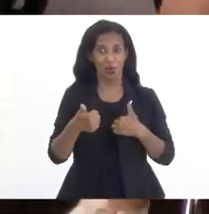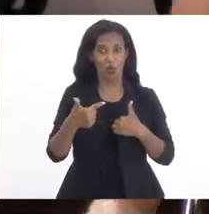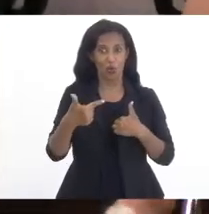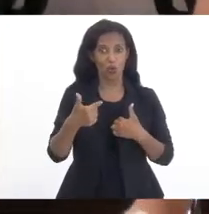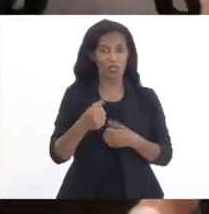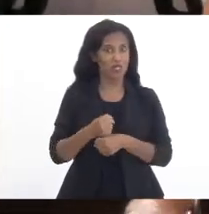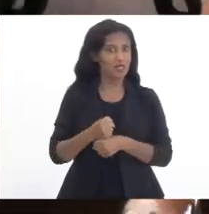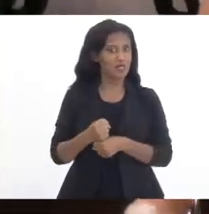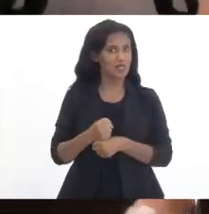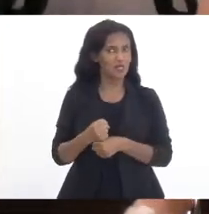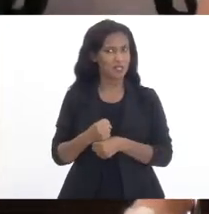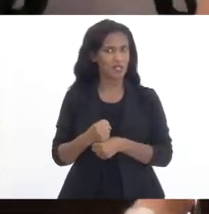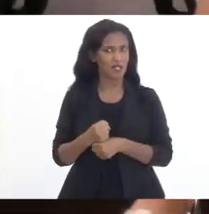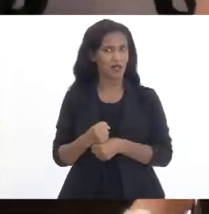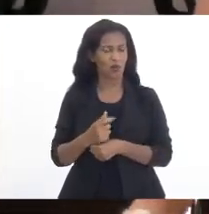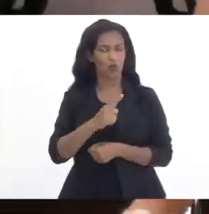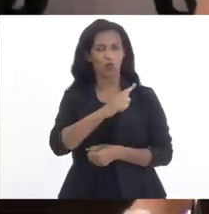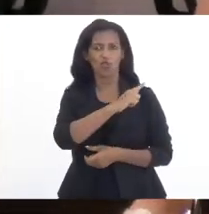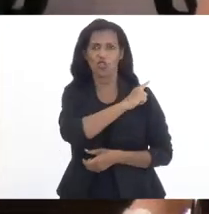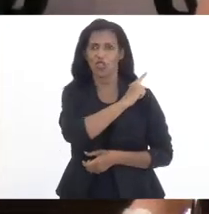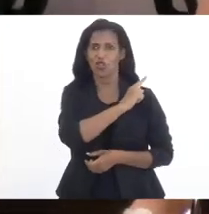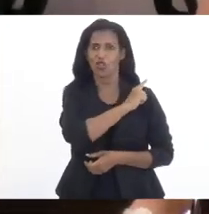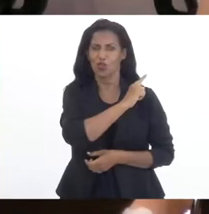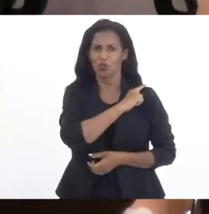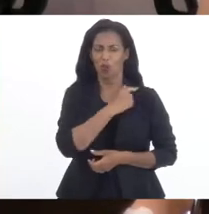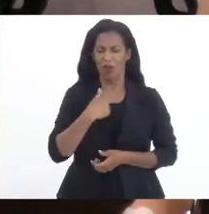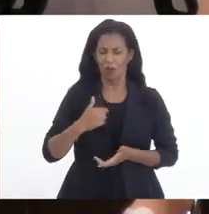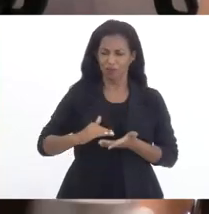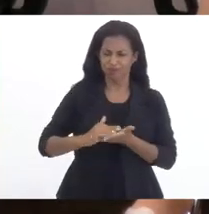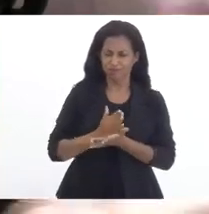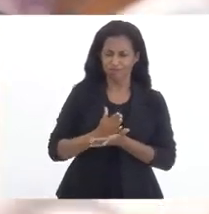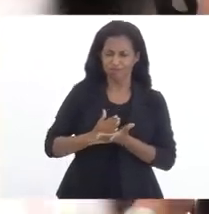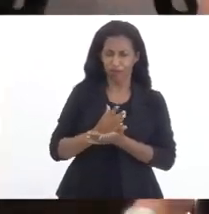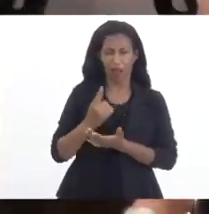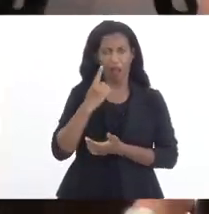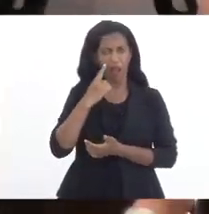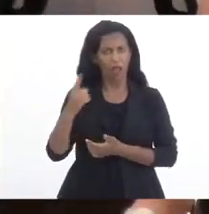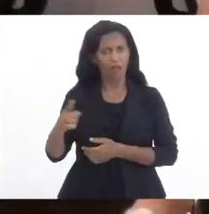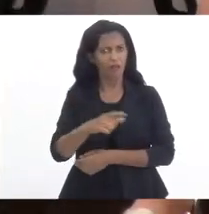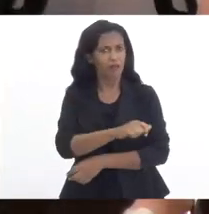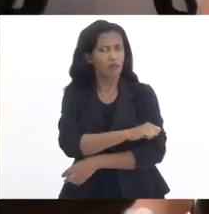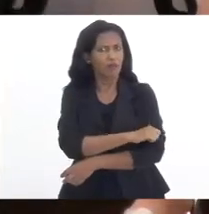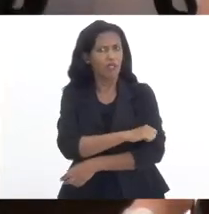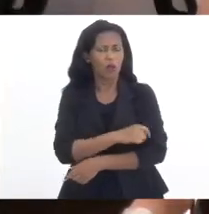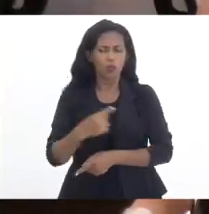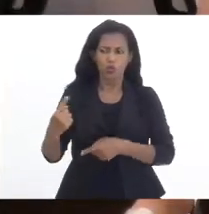12 anos na gestão, me incomoda ver os nossos alunos